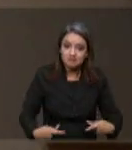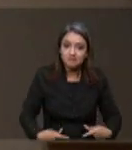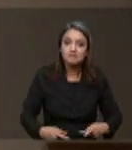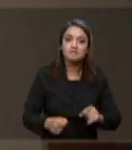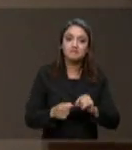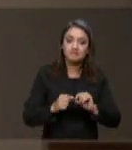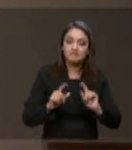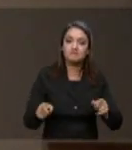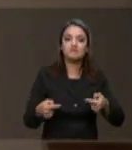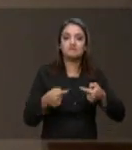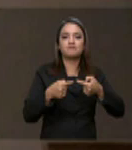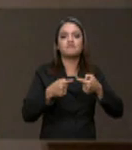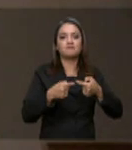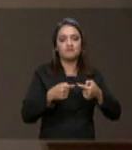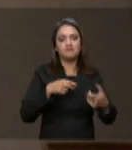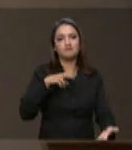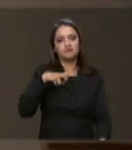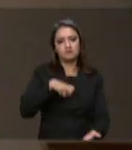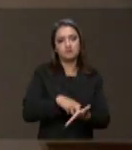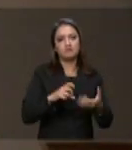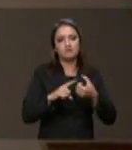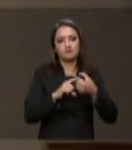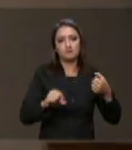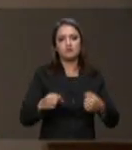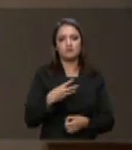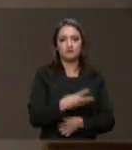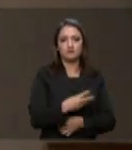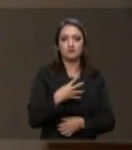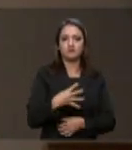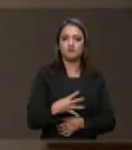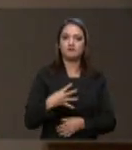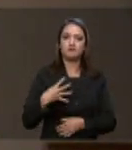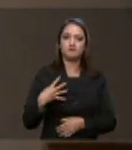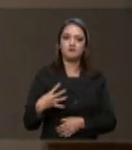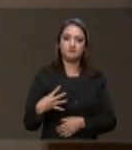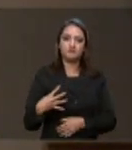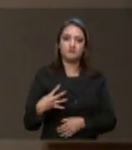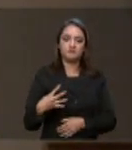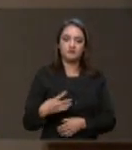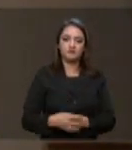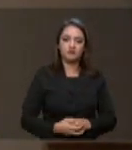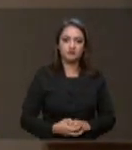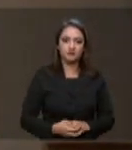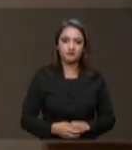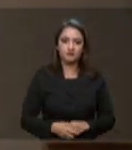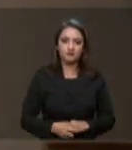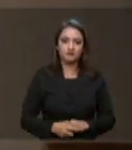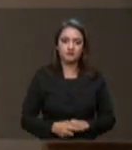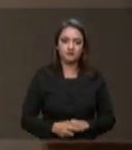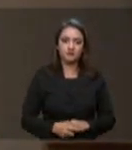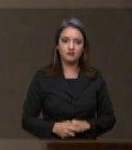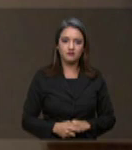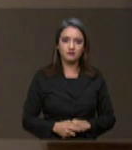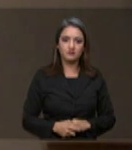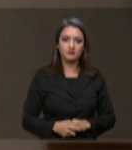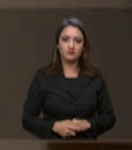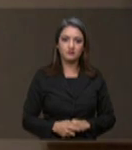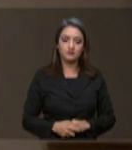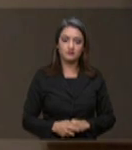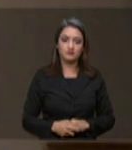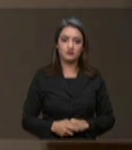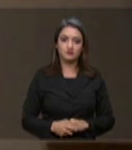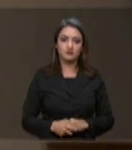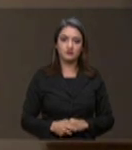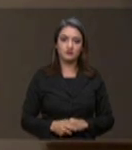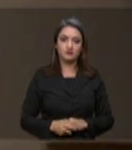no tipo penal previsto no artigo 344 do código ainda a